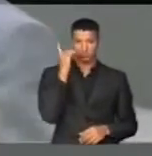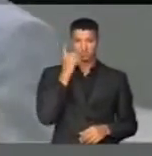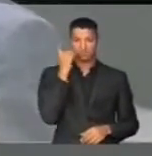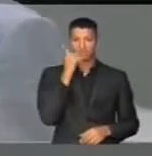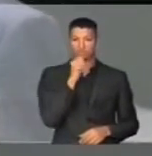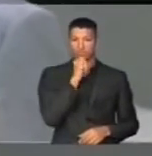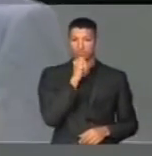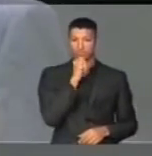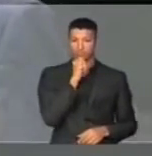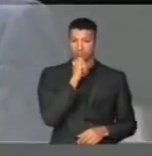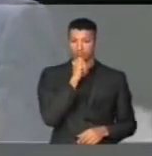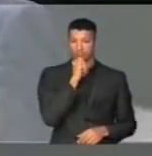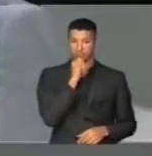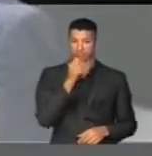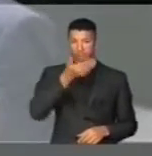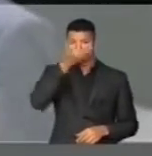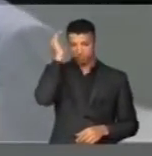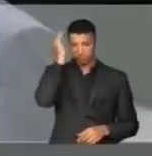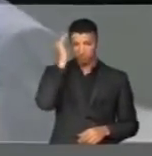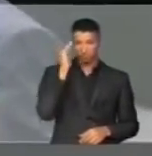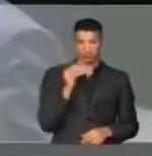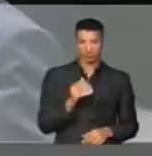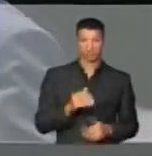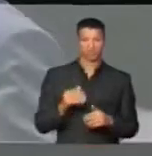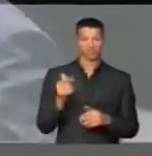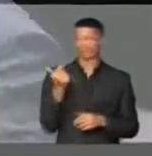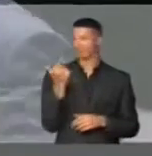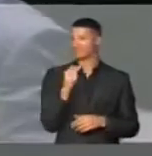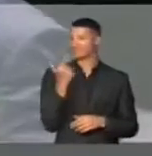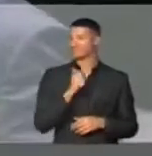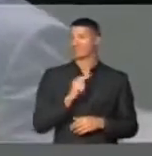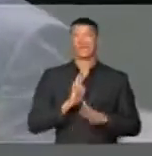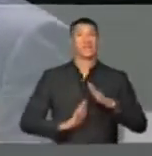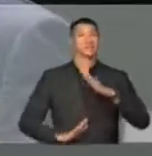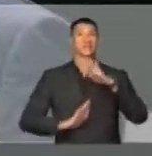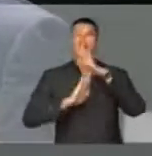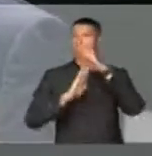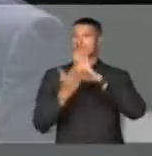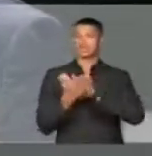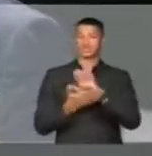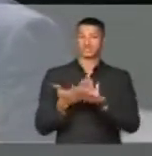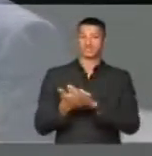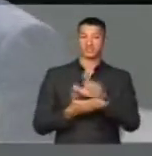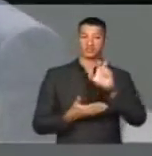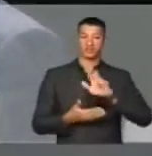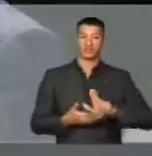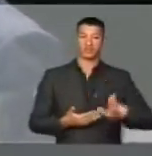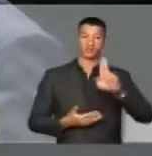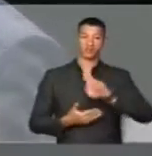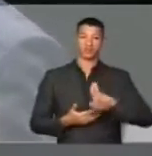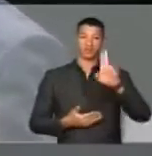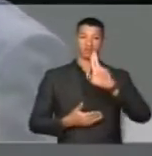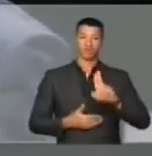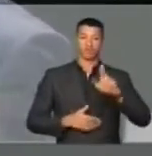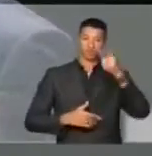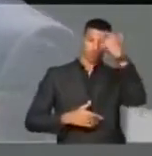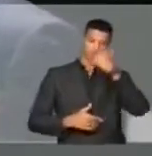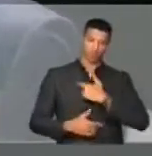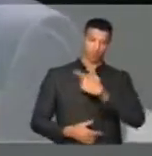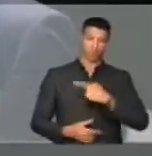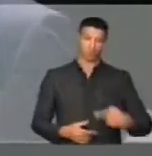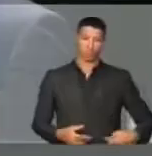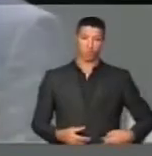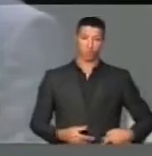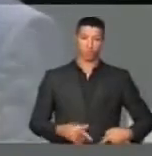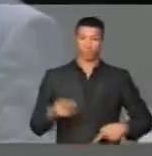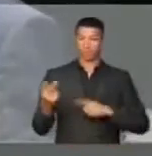deputados ainda, Eduardo Cunha, não tem limites na utilização do cargo